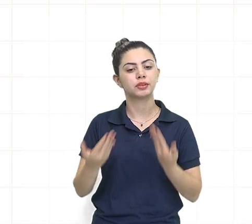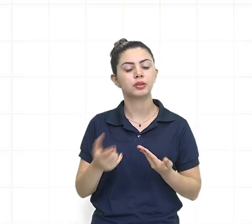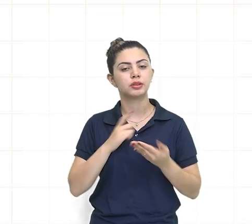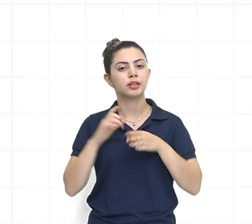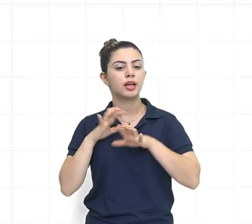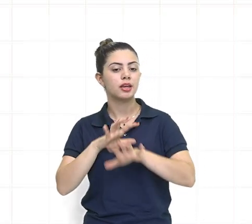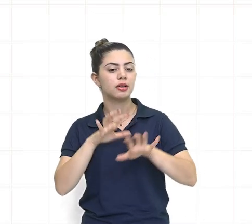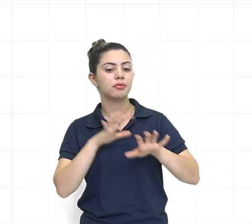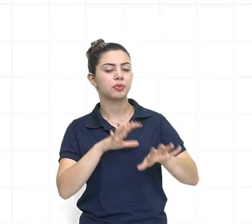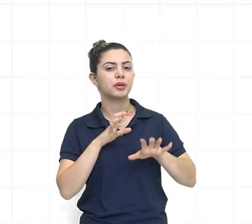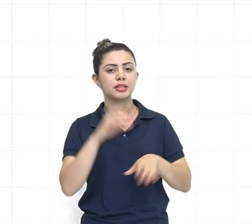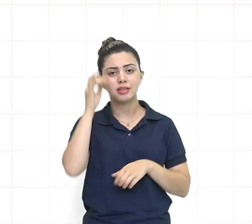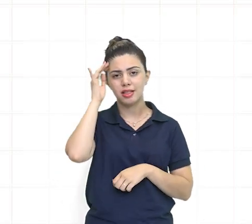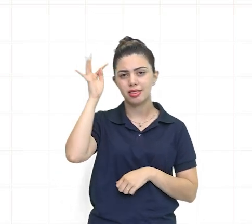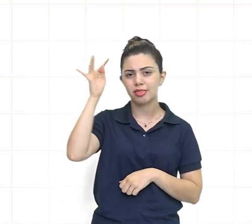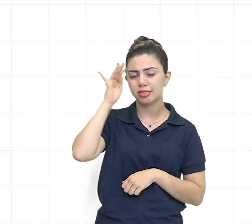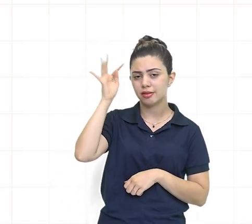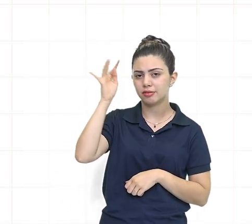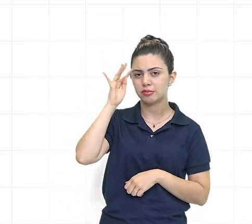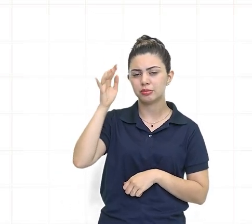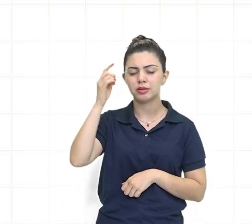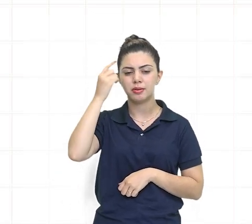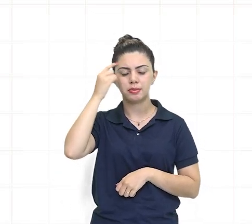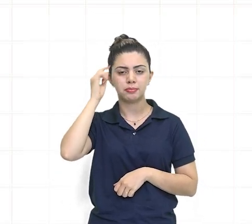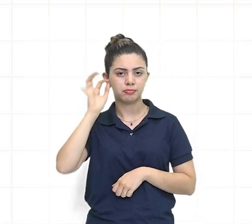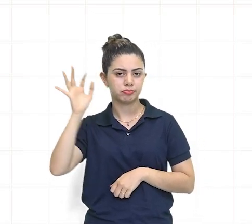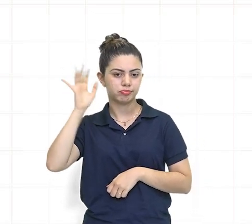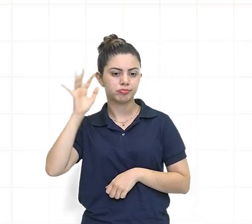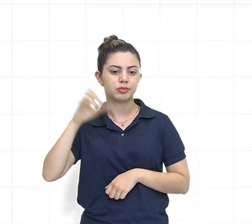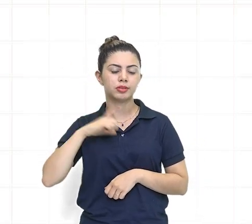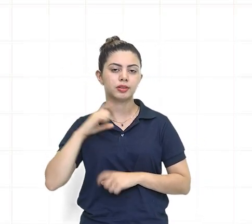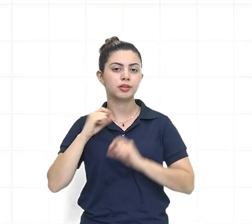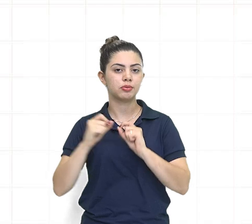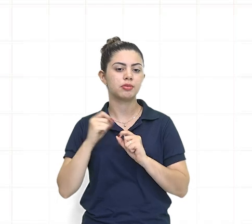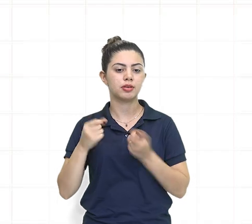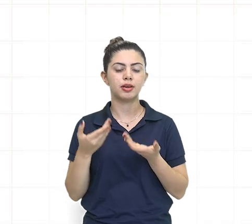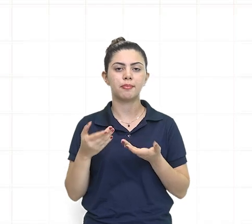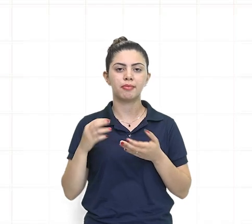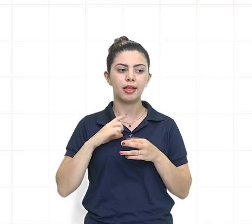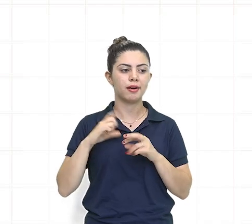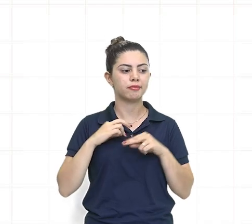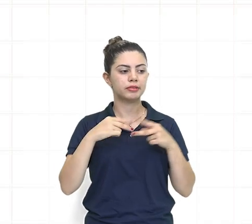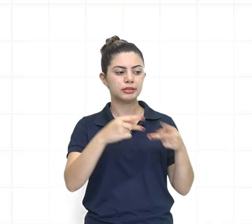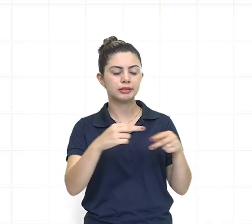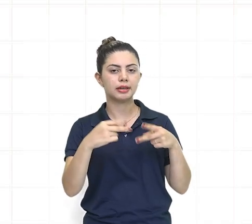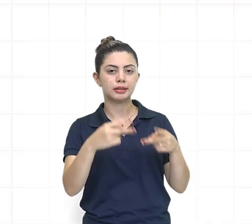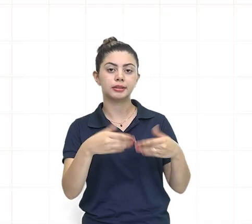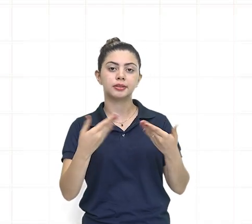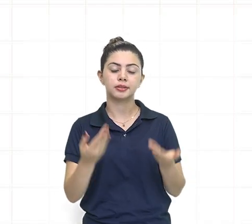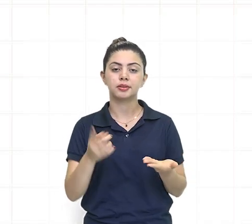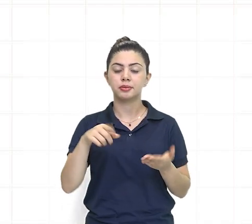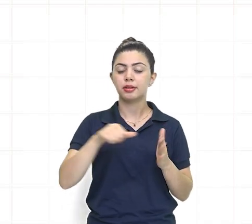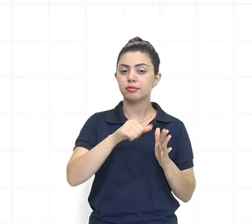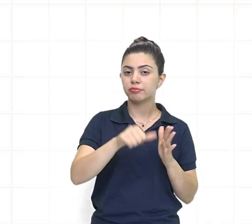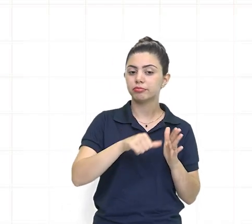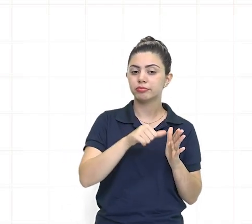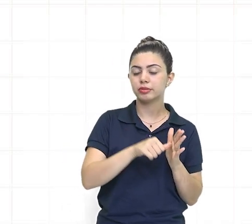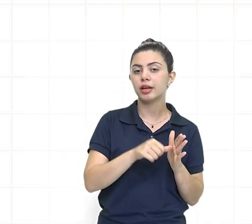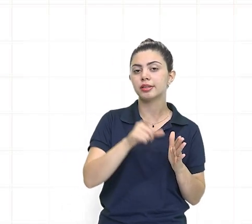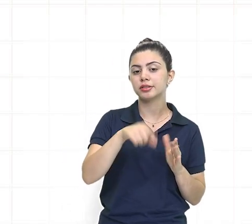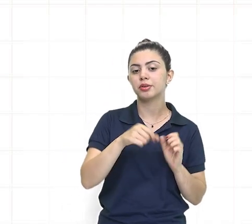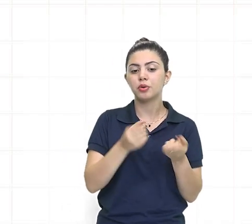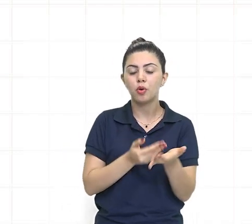de grandes pensadores que vinham, então, e passavam por essa cidade de Atenas. Por isso que ela é tida aí, né, como o berço